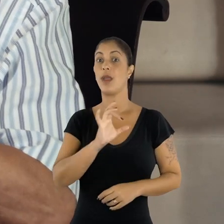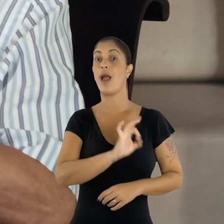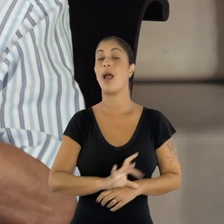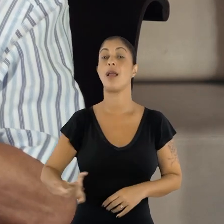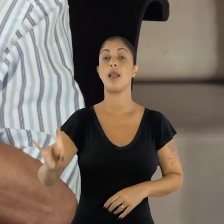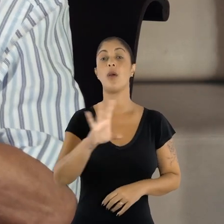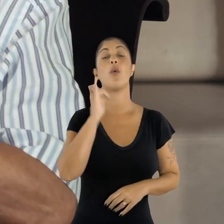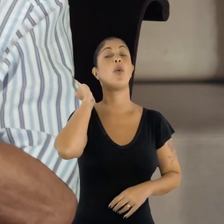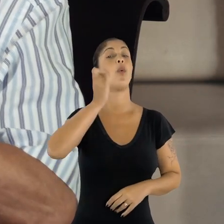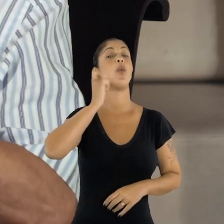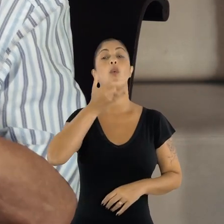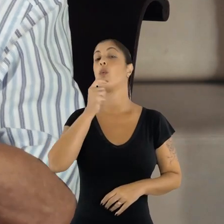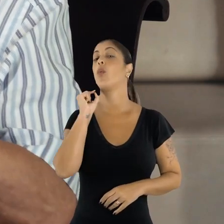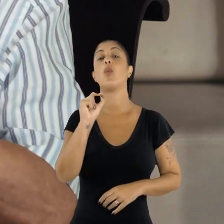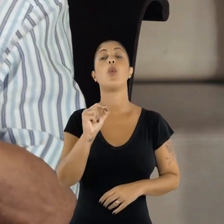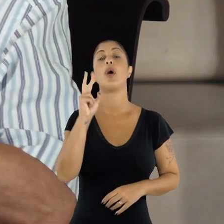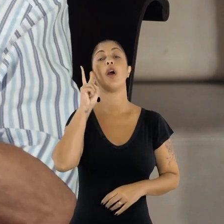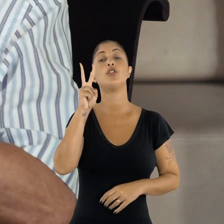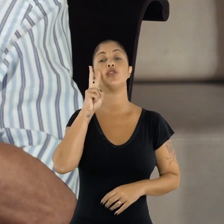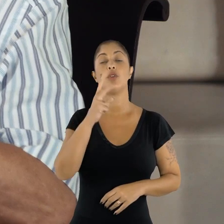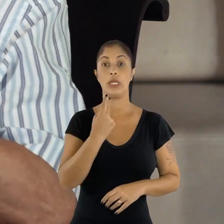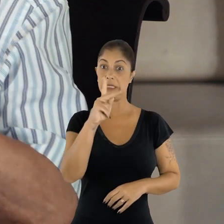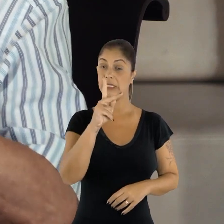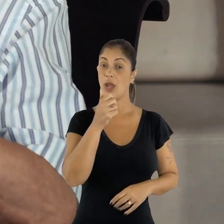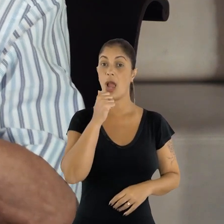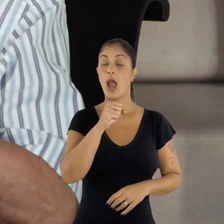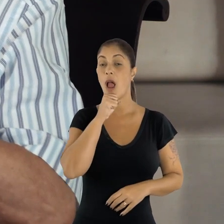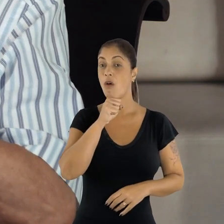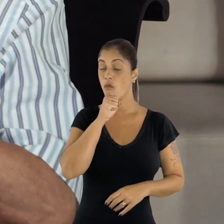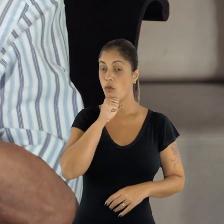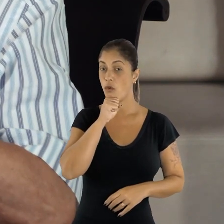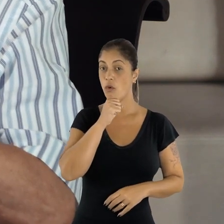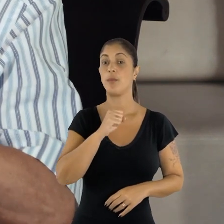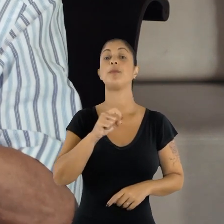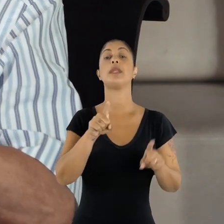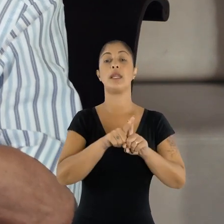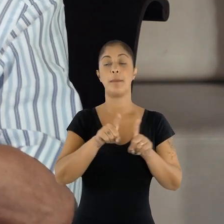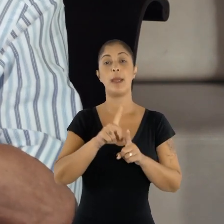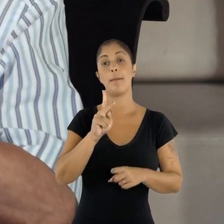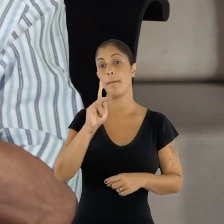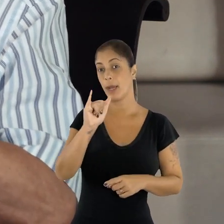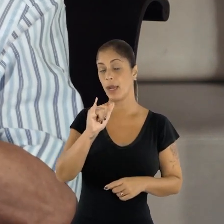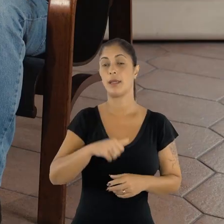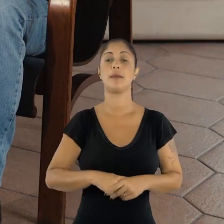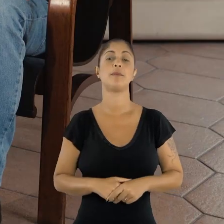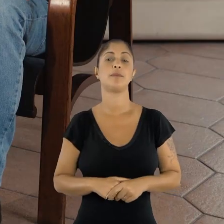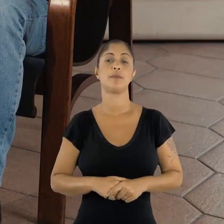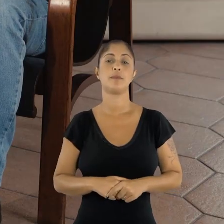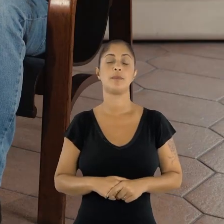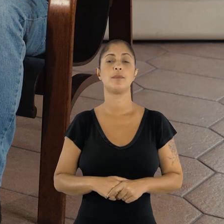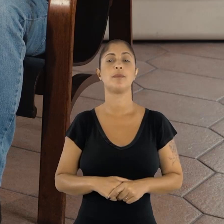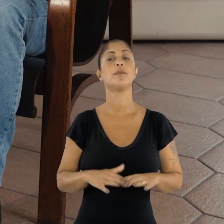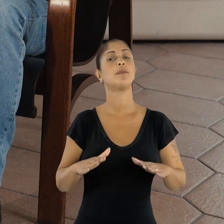E pedi que cada um contasse a história do seu avô, do seu pai e de si mesmo. E